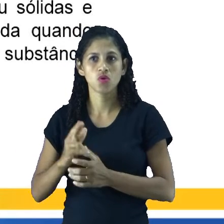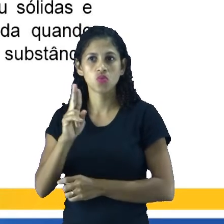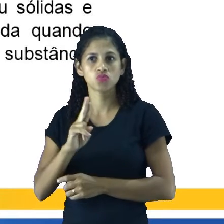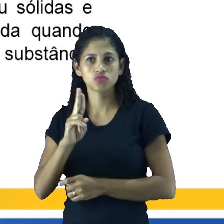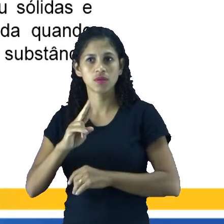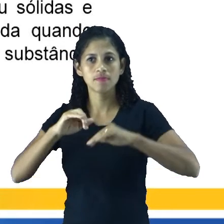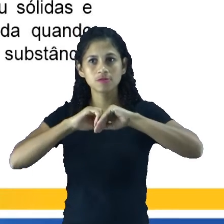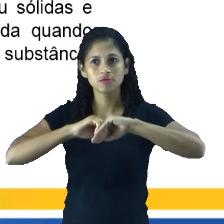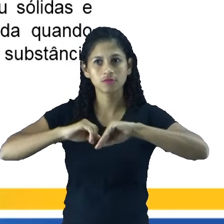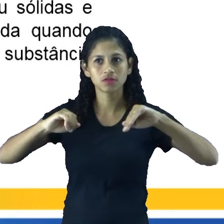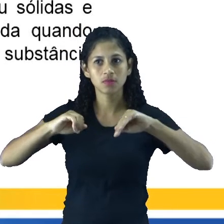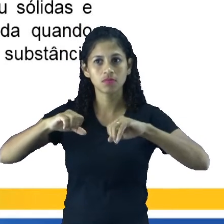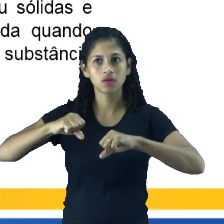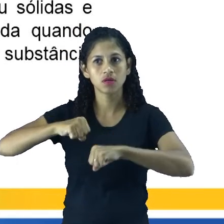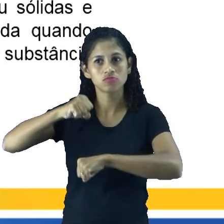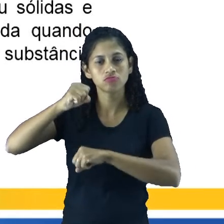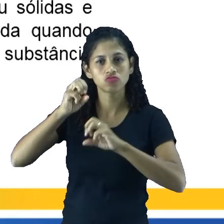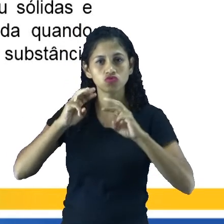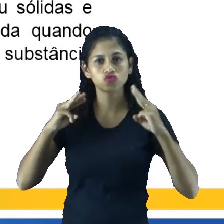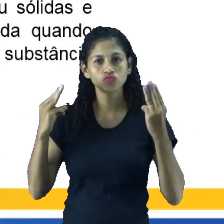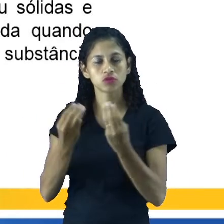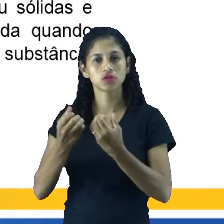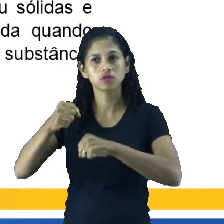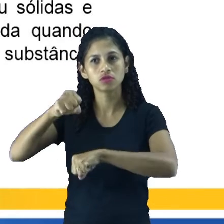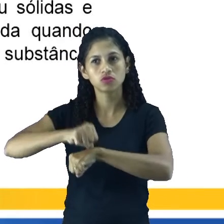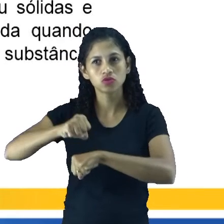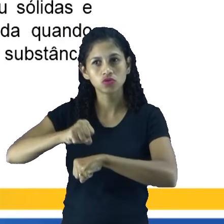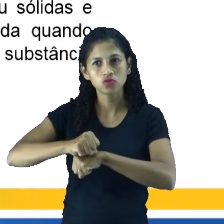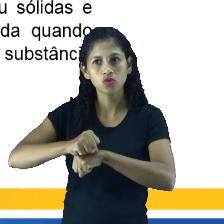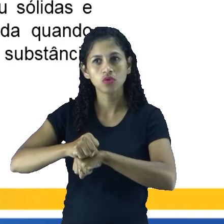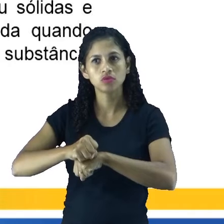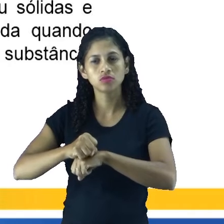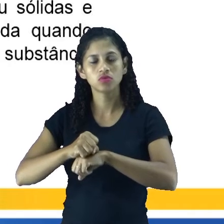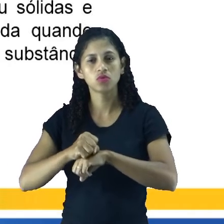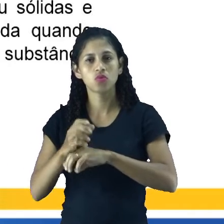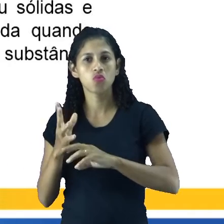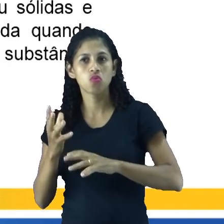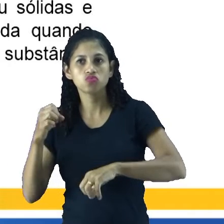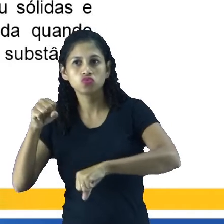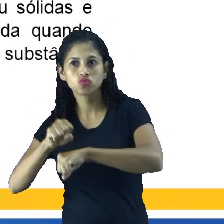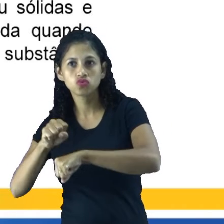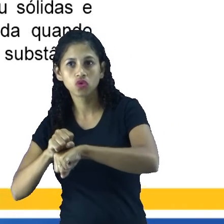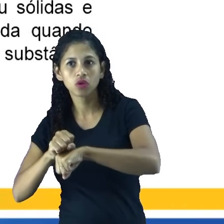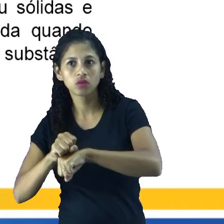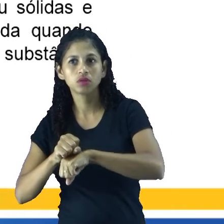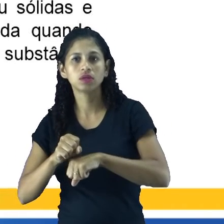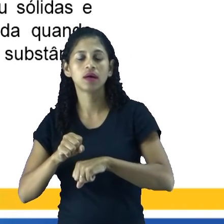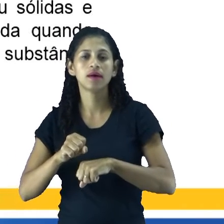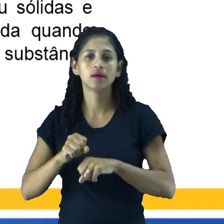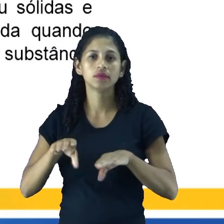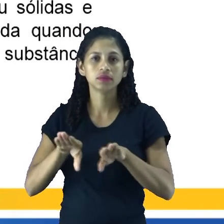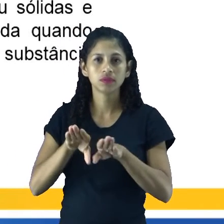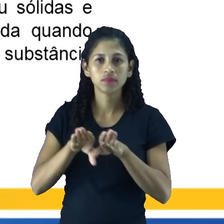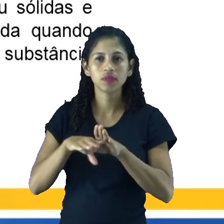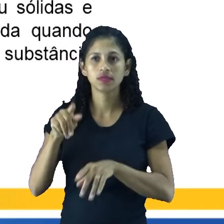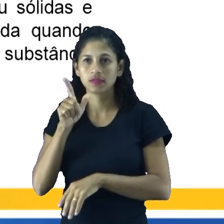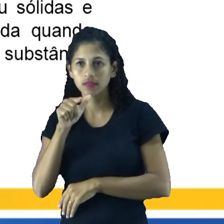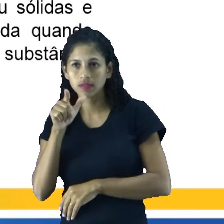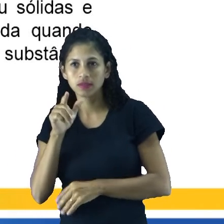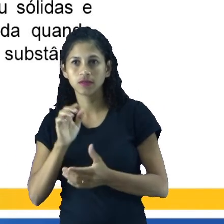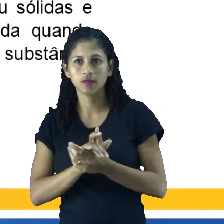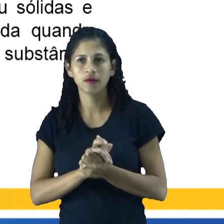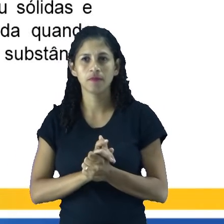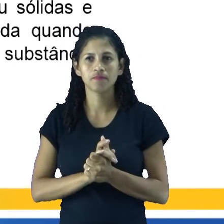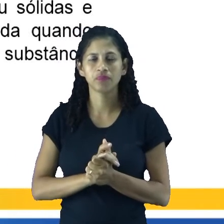líquidas. E aí mostra para vocês a mistura de sal mais óleo e do outro lado mostra uma substância que contém óleo,